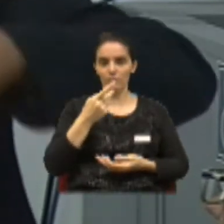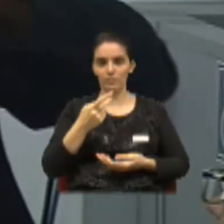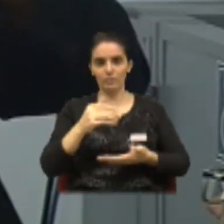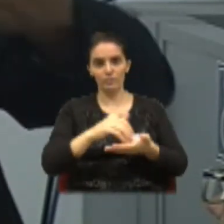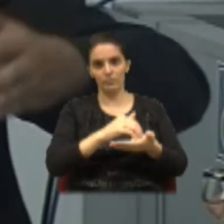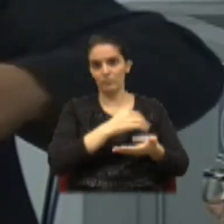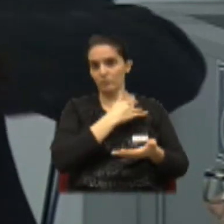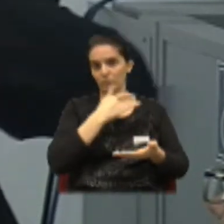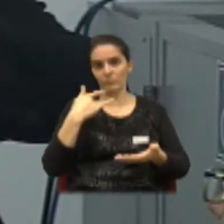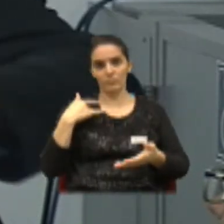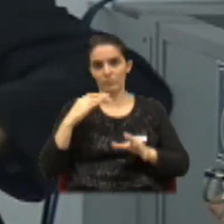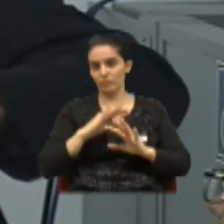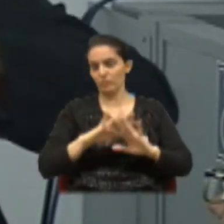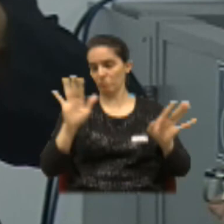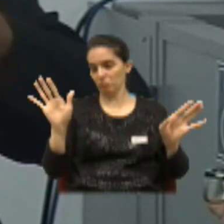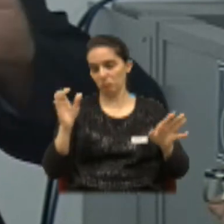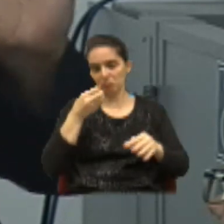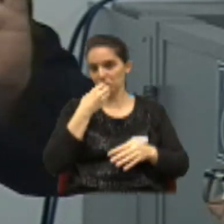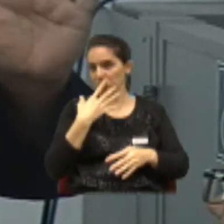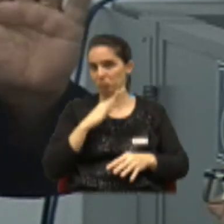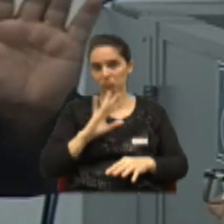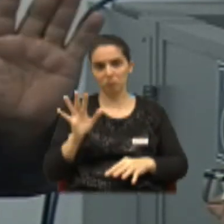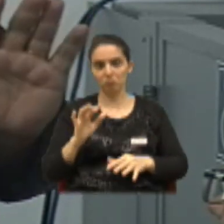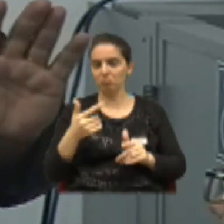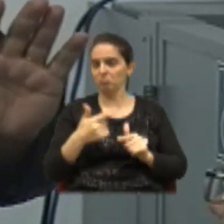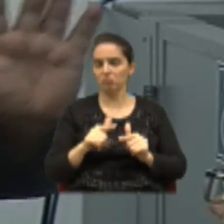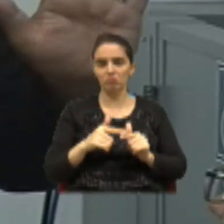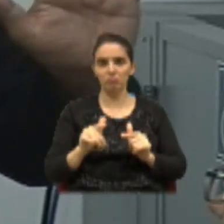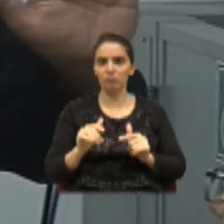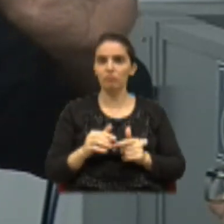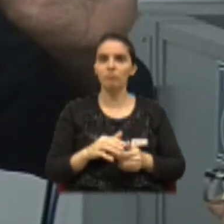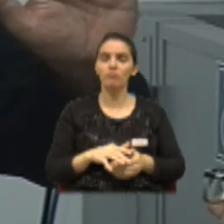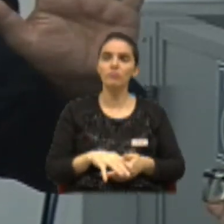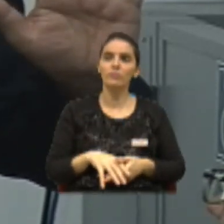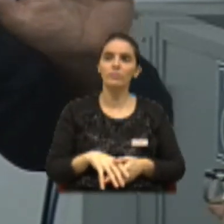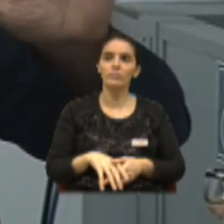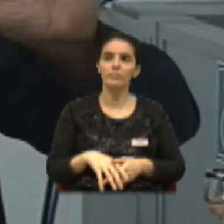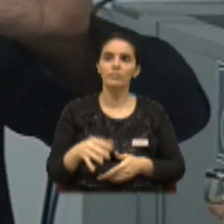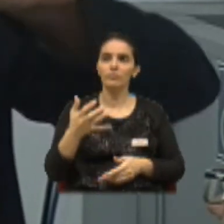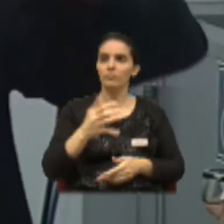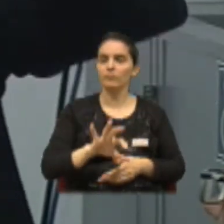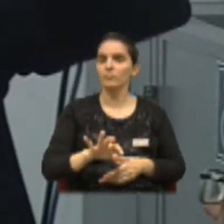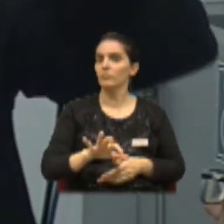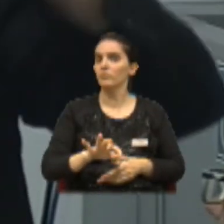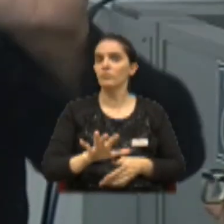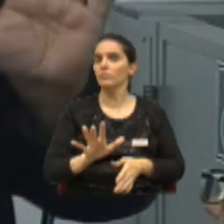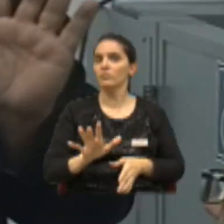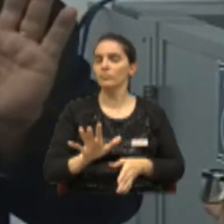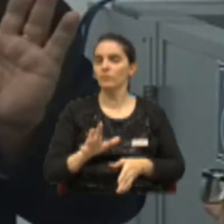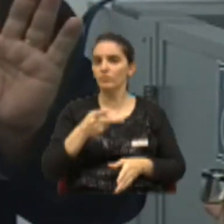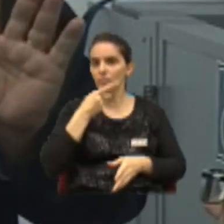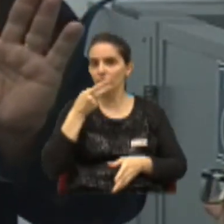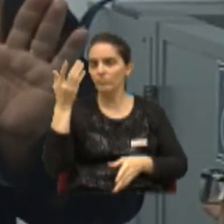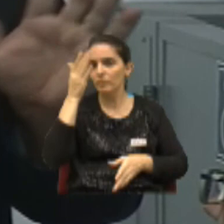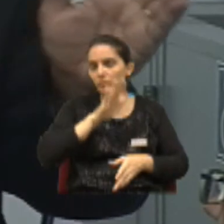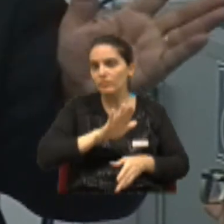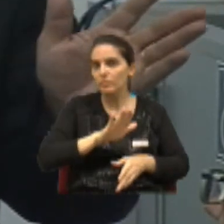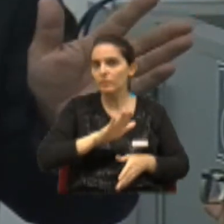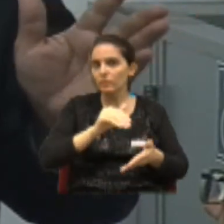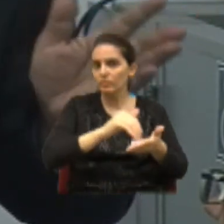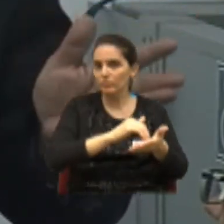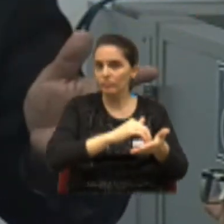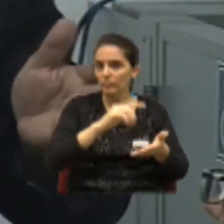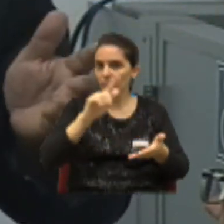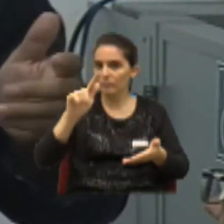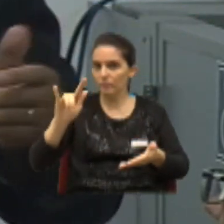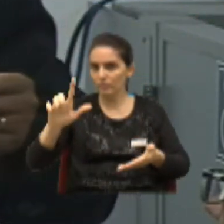da saúde, eu acredito que pode ir bem, que também vá bem. Não estou dizendo isso, então não quero tirar aqui a competência do secretário Gil, não. Mas,